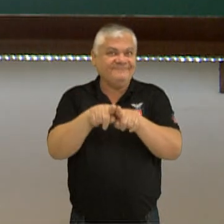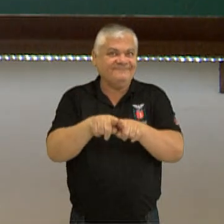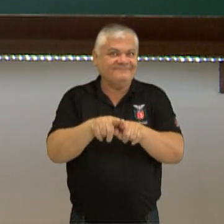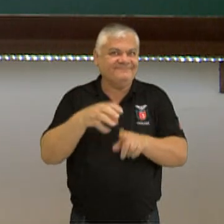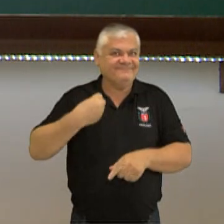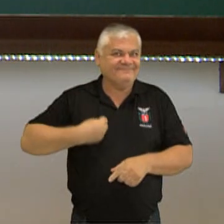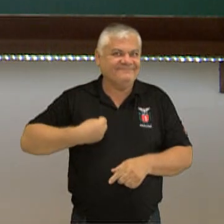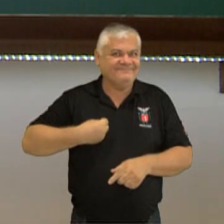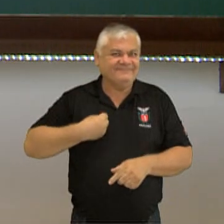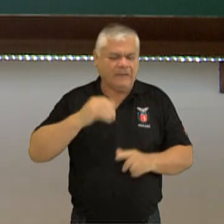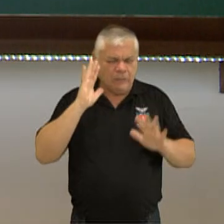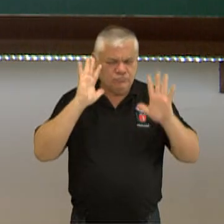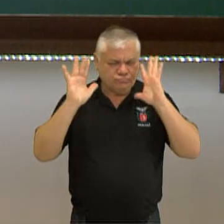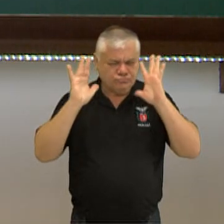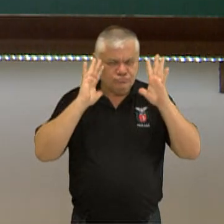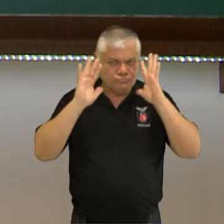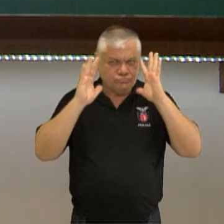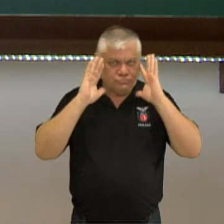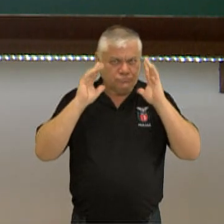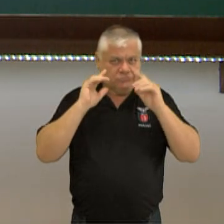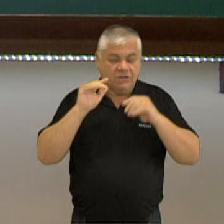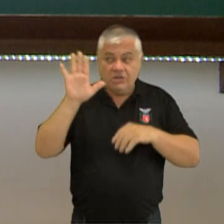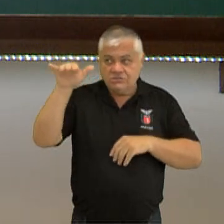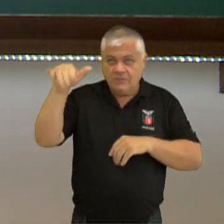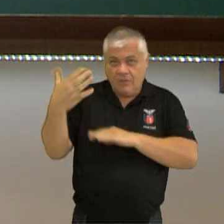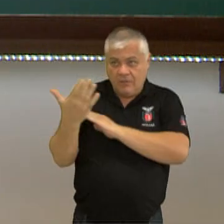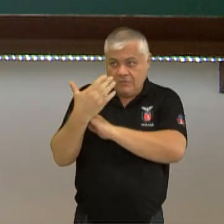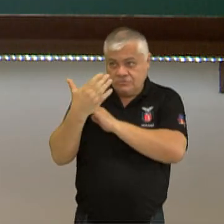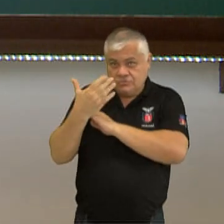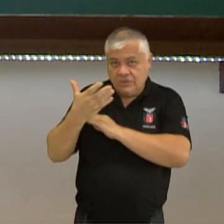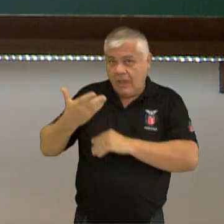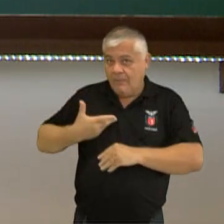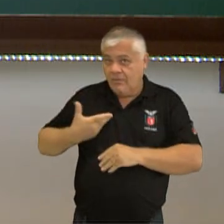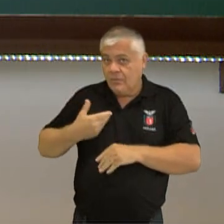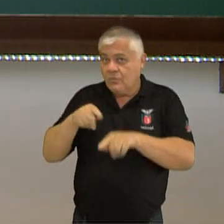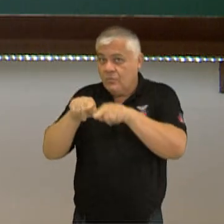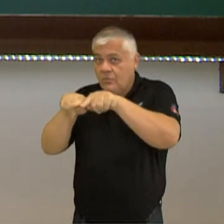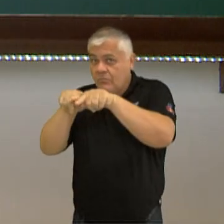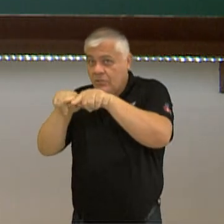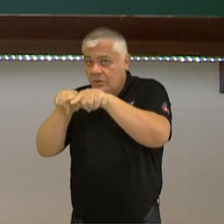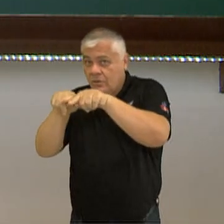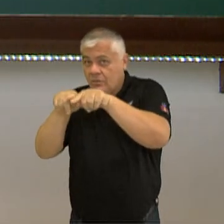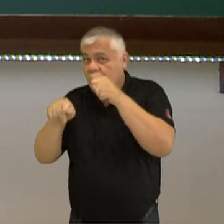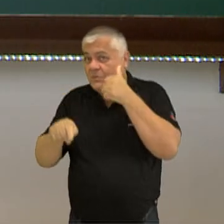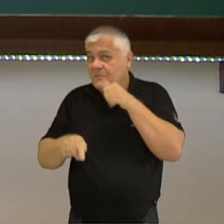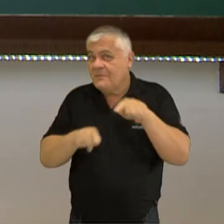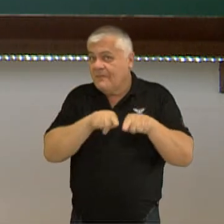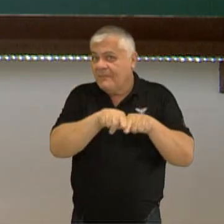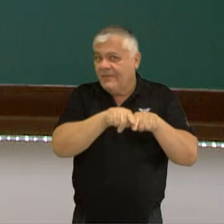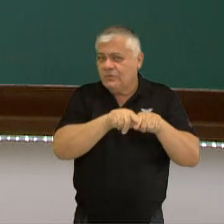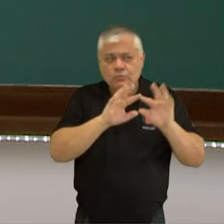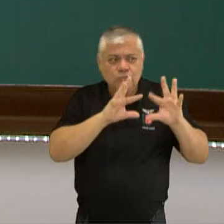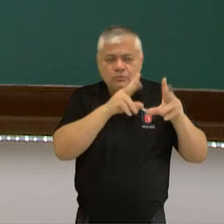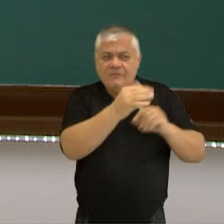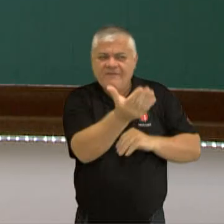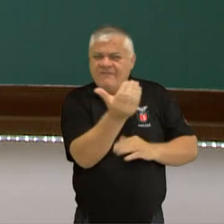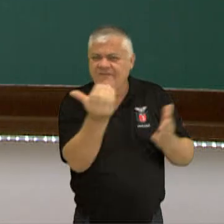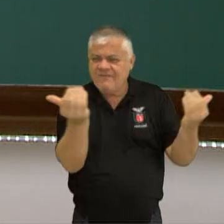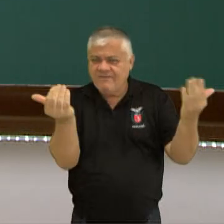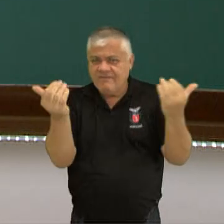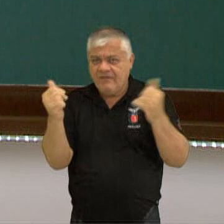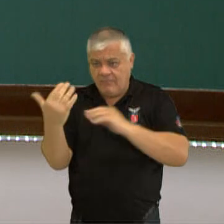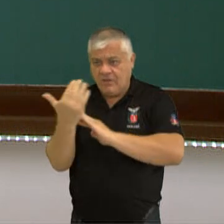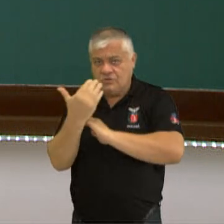Voltamos! Pensou bastante? Chamou alguém para te ajudar? Chamou o irmãozão, chamou a irmãzona, chamou todo mundo da família